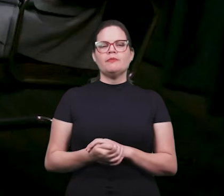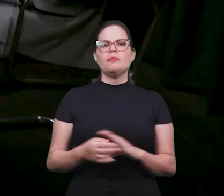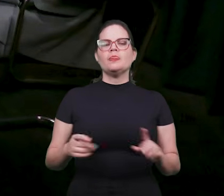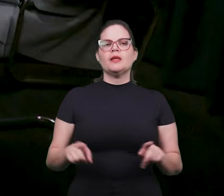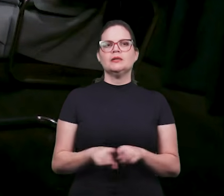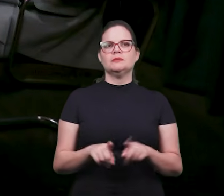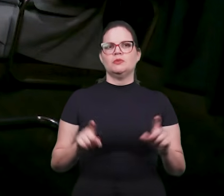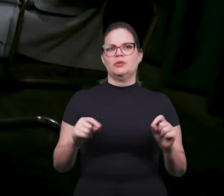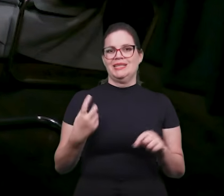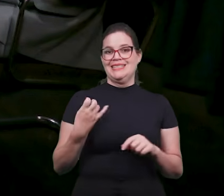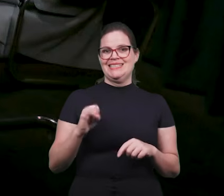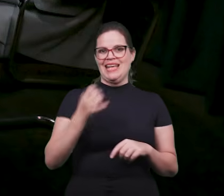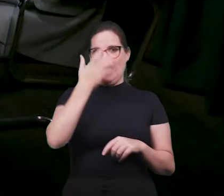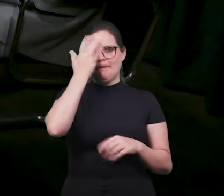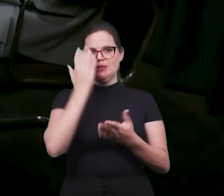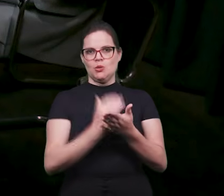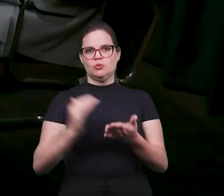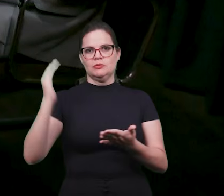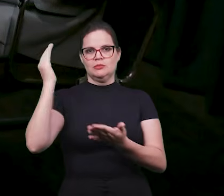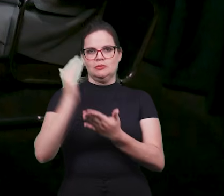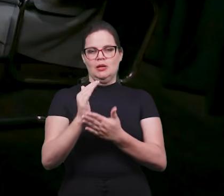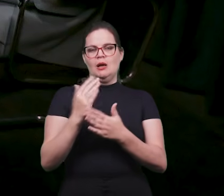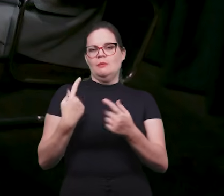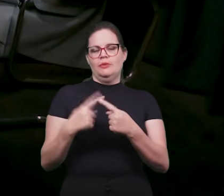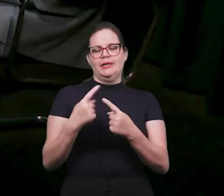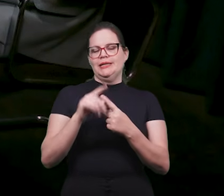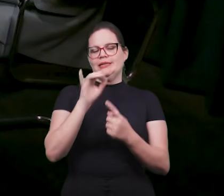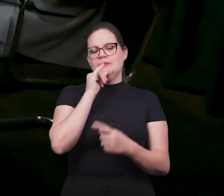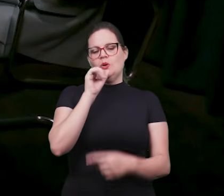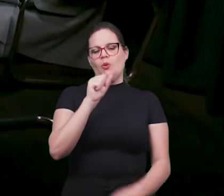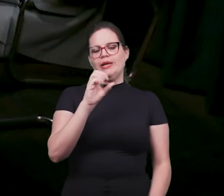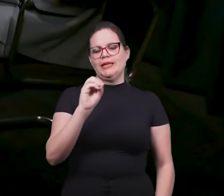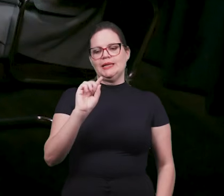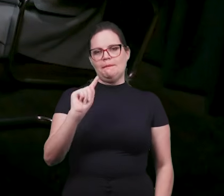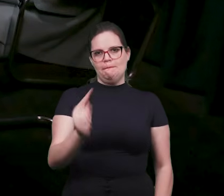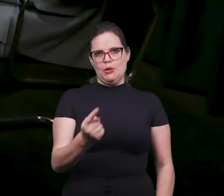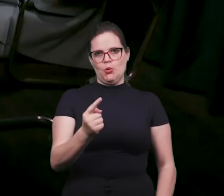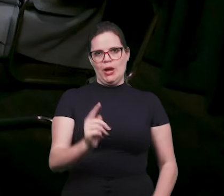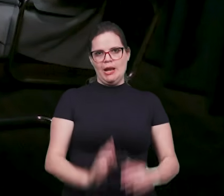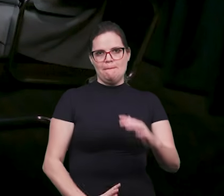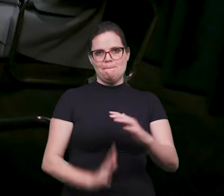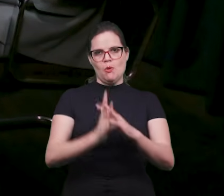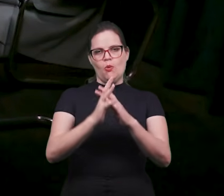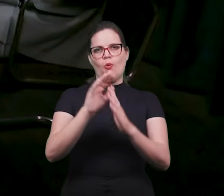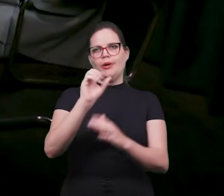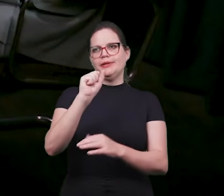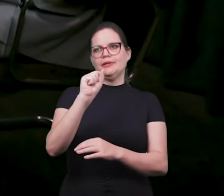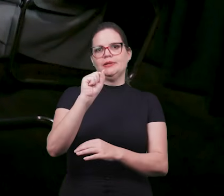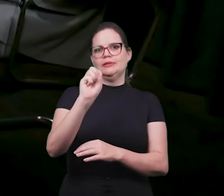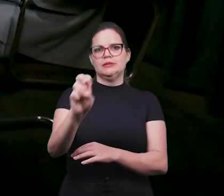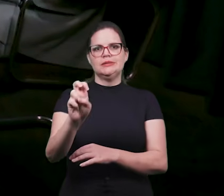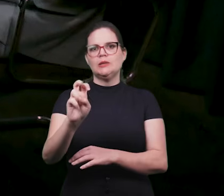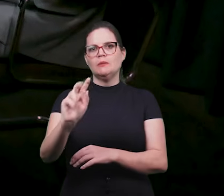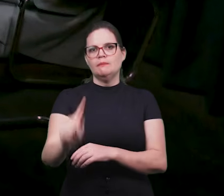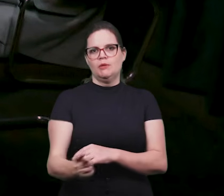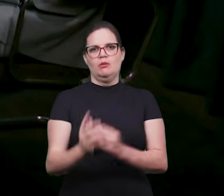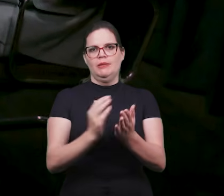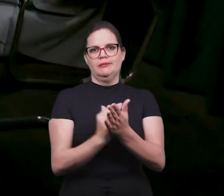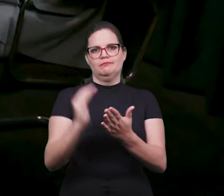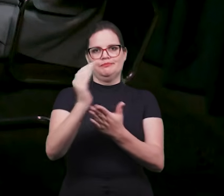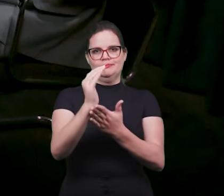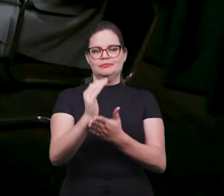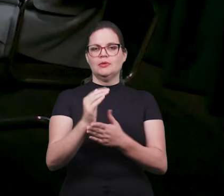anual, o que ocorre no caso a pessoa venha ultrapassar esse limite estabelecido? E interessante não